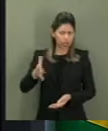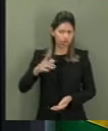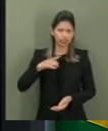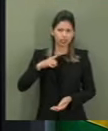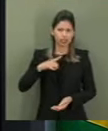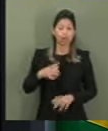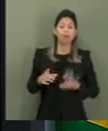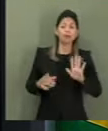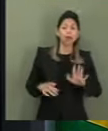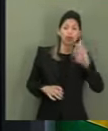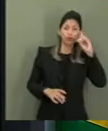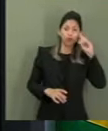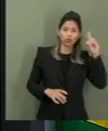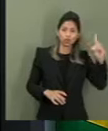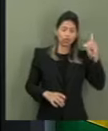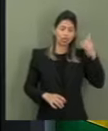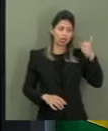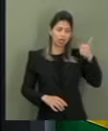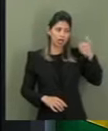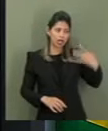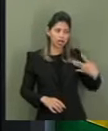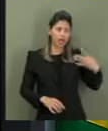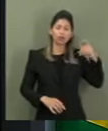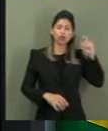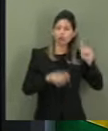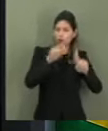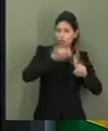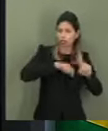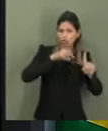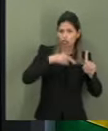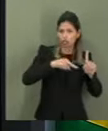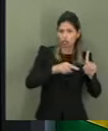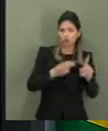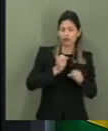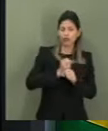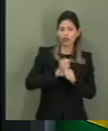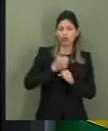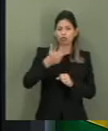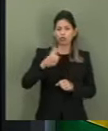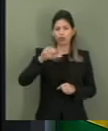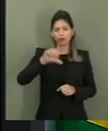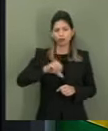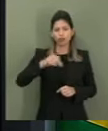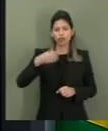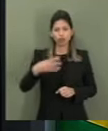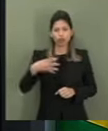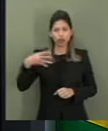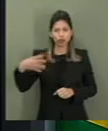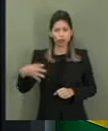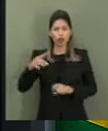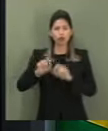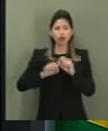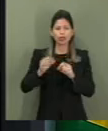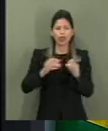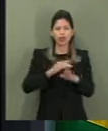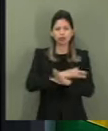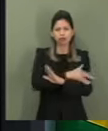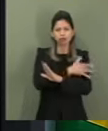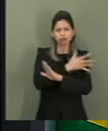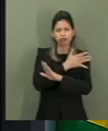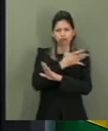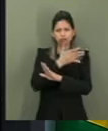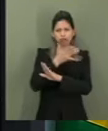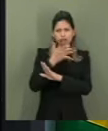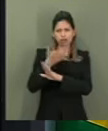dia 14 de novembro de 1844, o que o tempo registrou pelas décadas e pelo